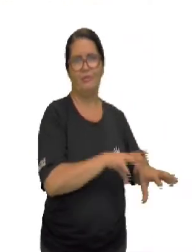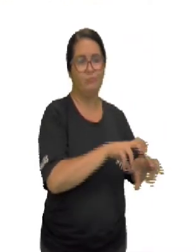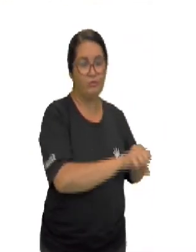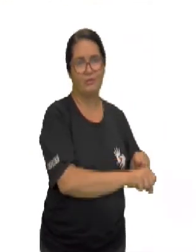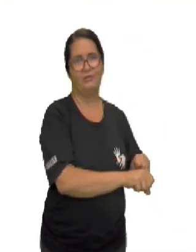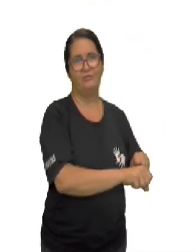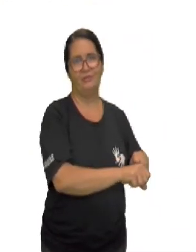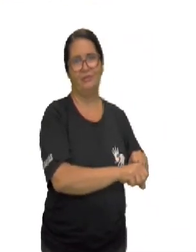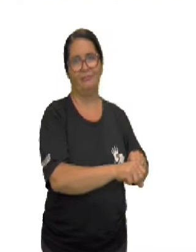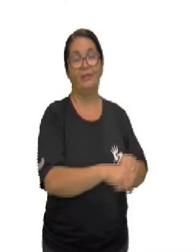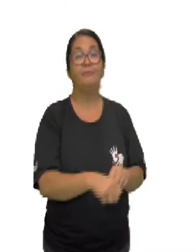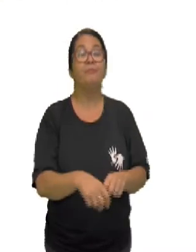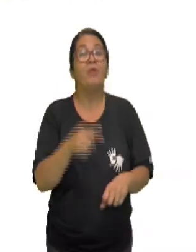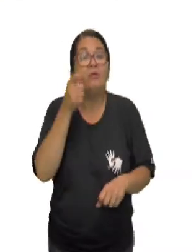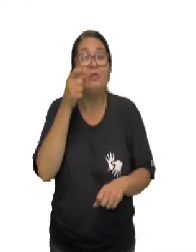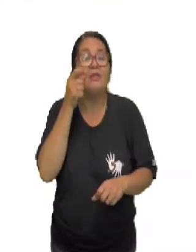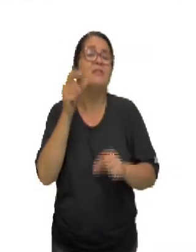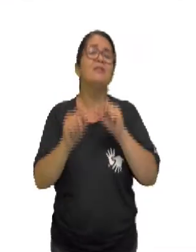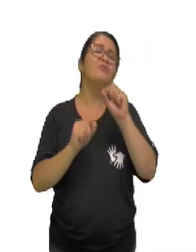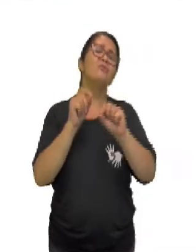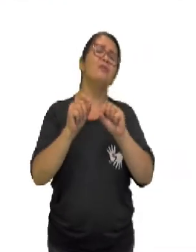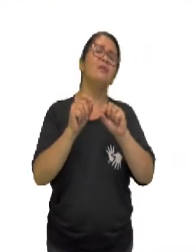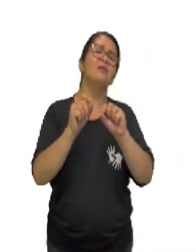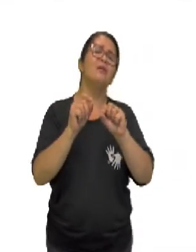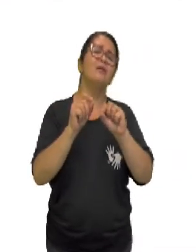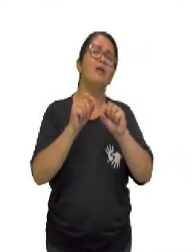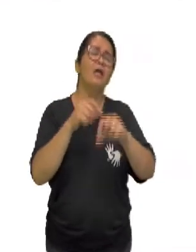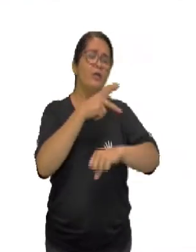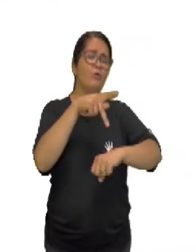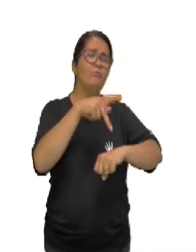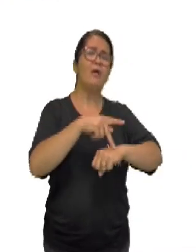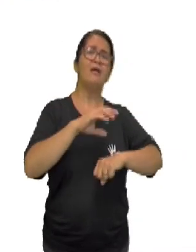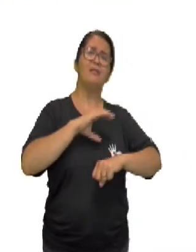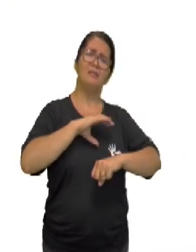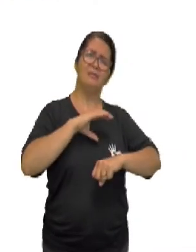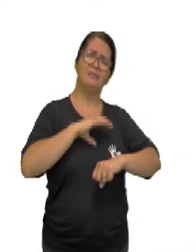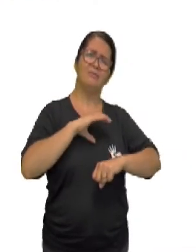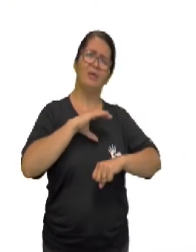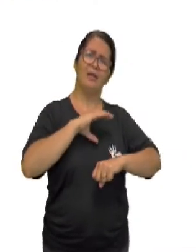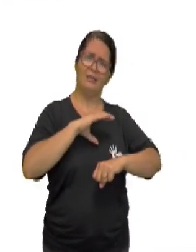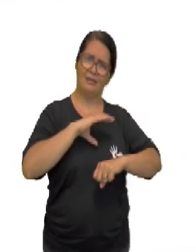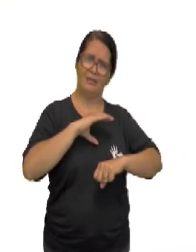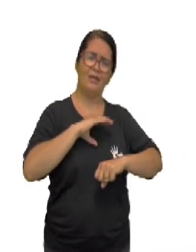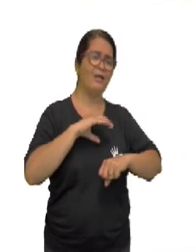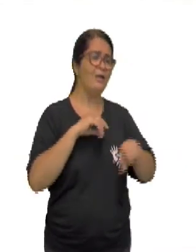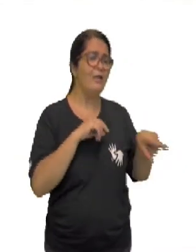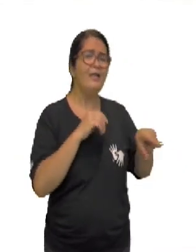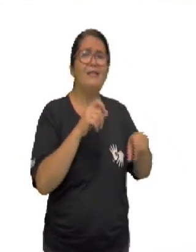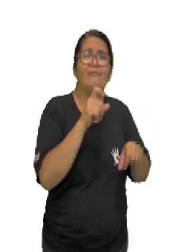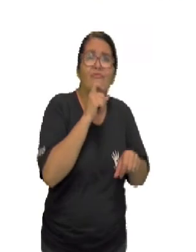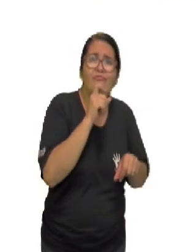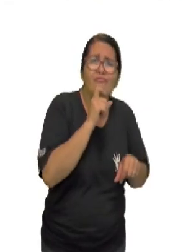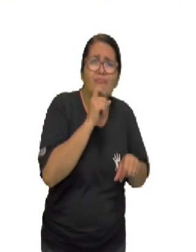frio, tá? Boa parte da sua região, do seu